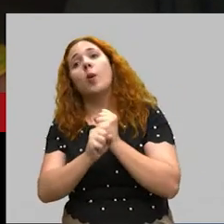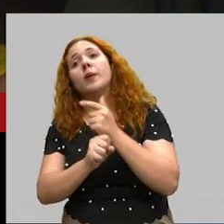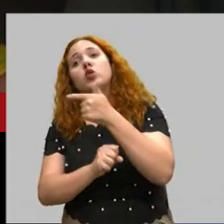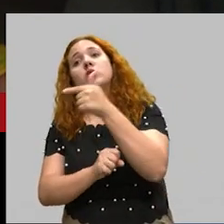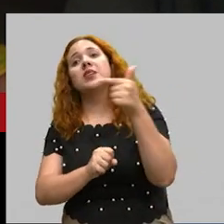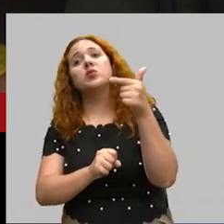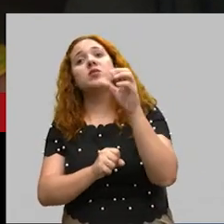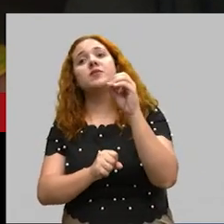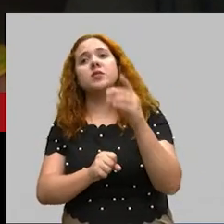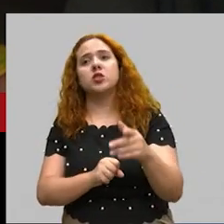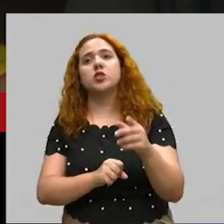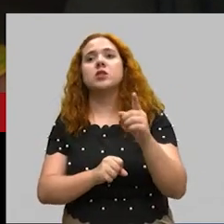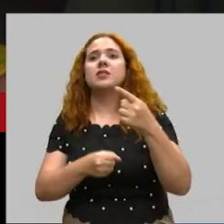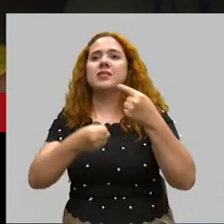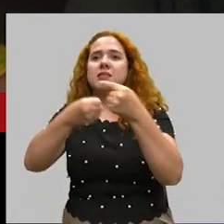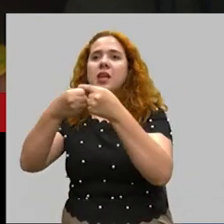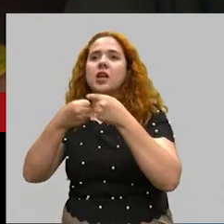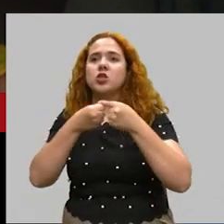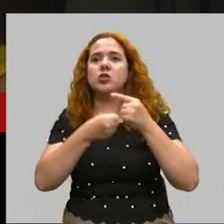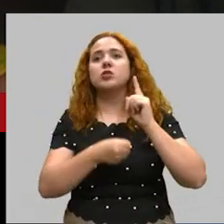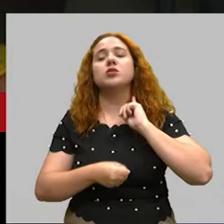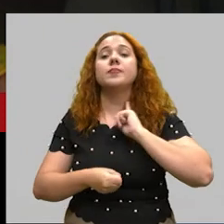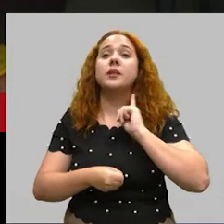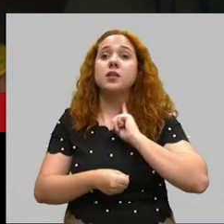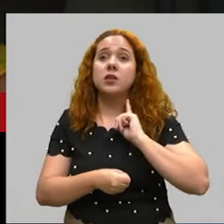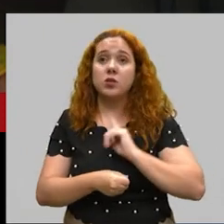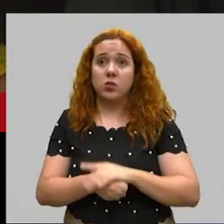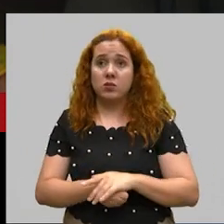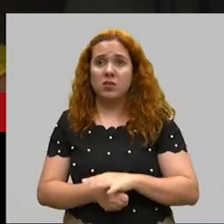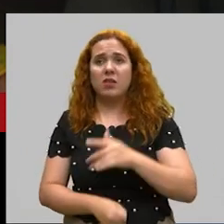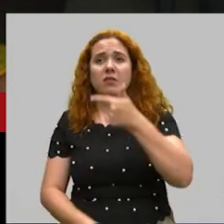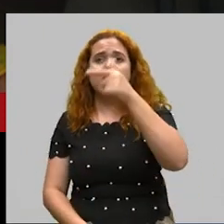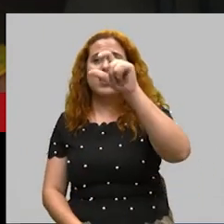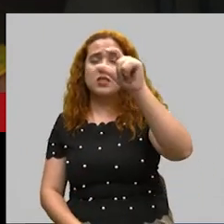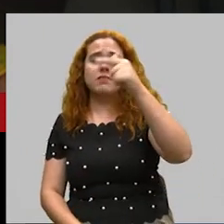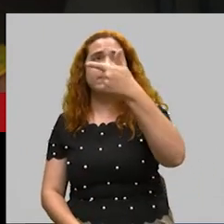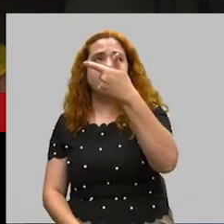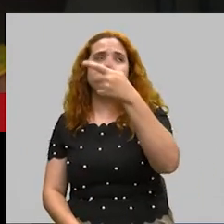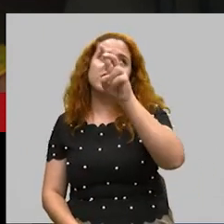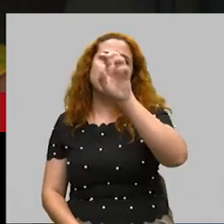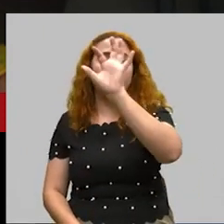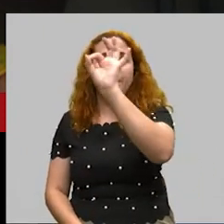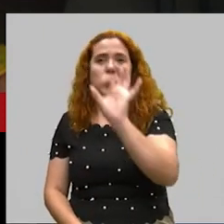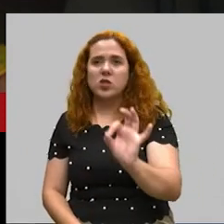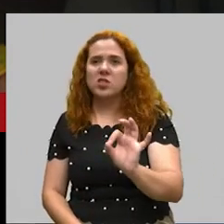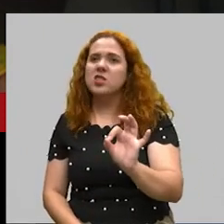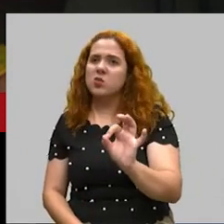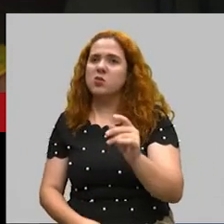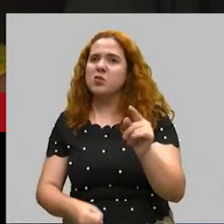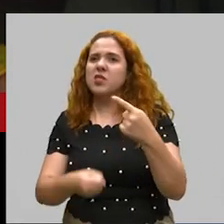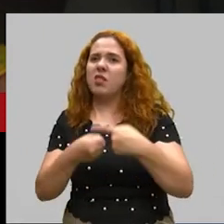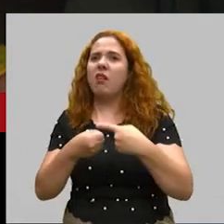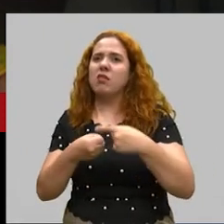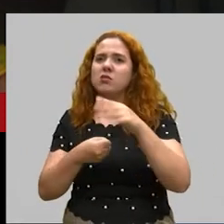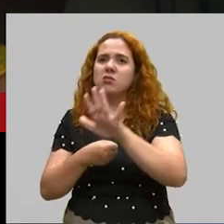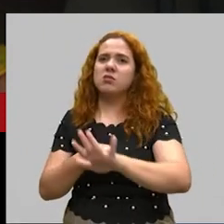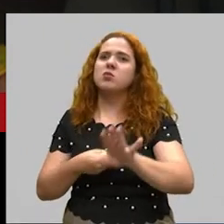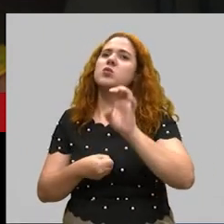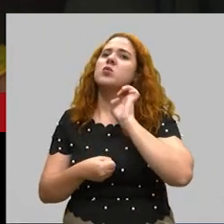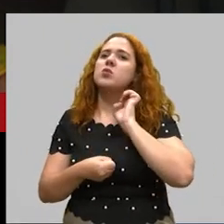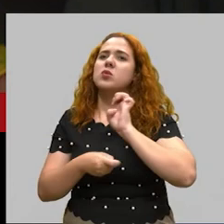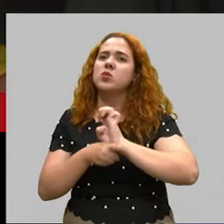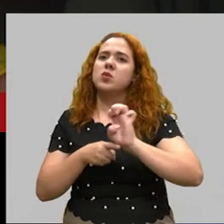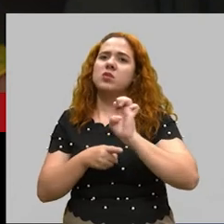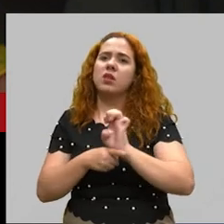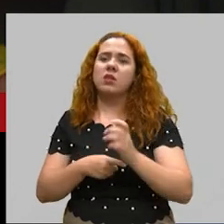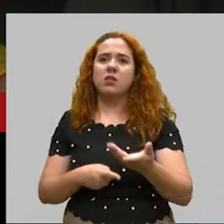Minas Gerais isso representa 25% dos Municípios do Estado Aí eu pergunto será